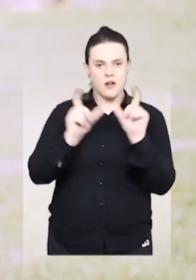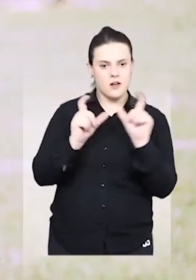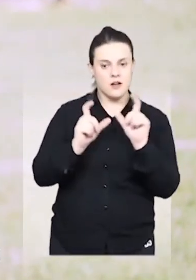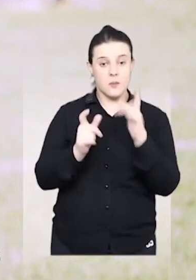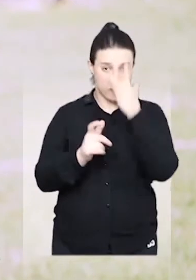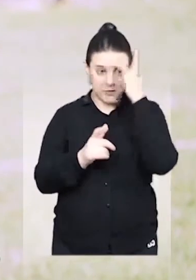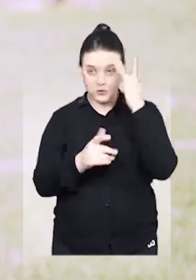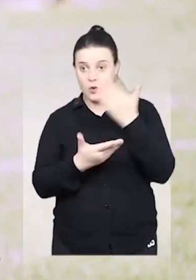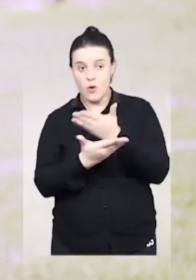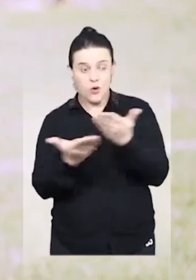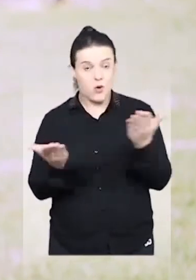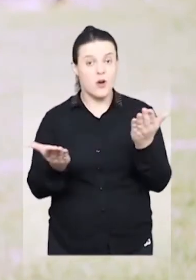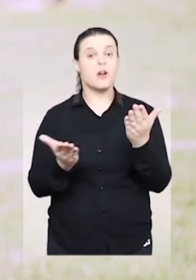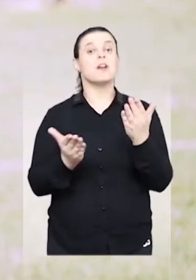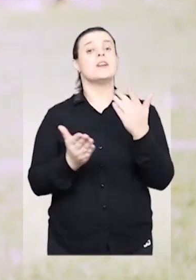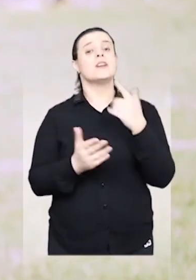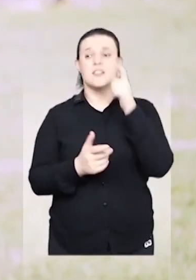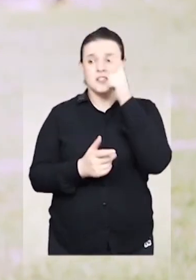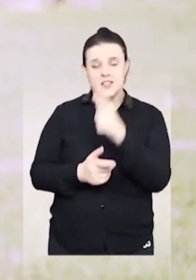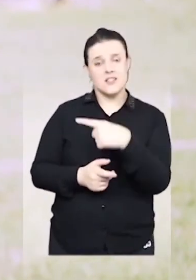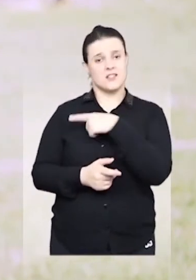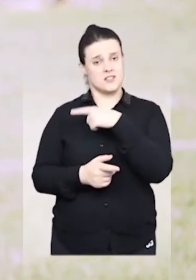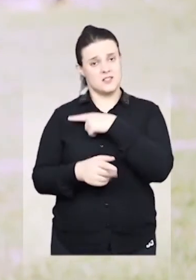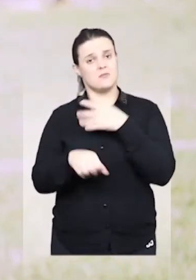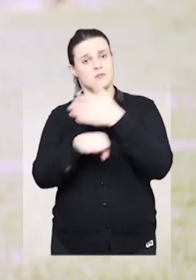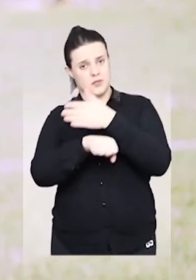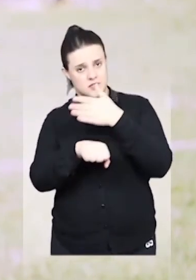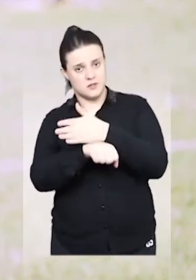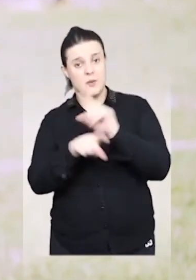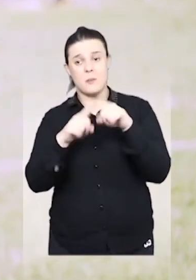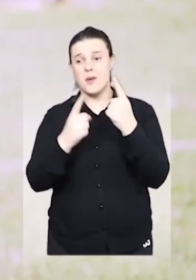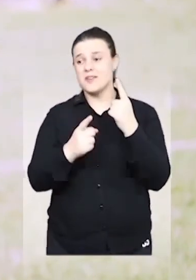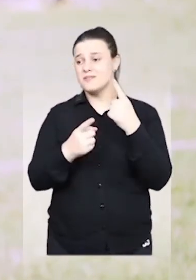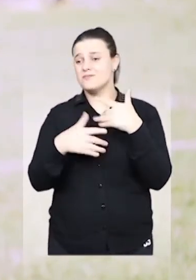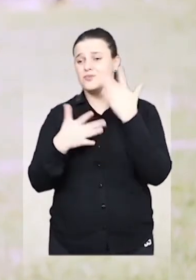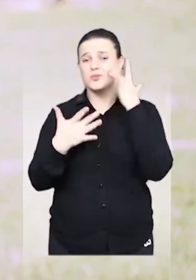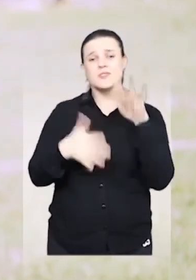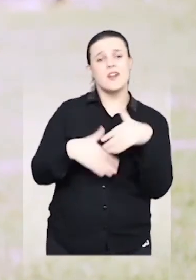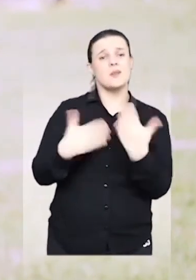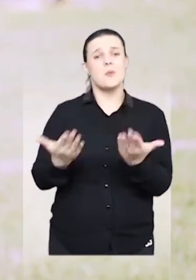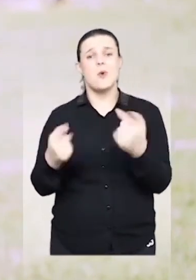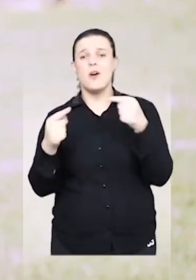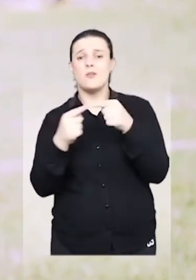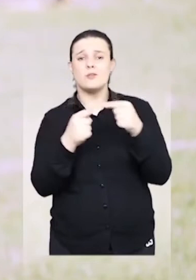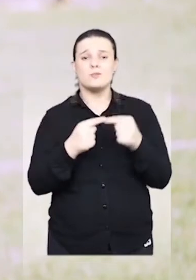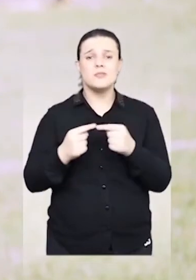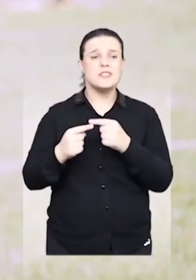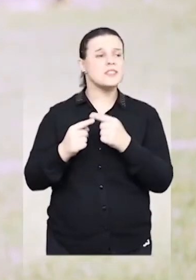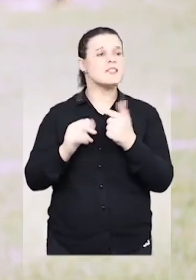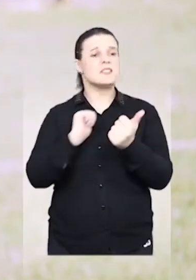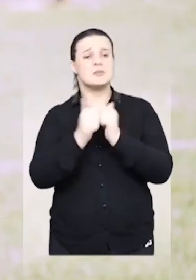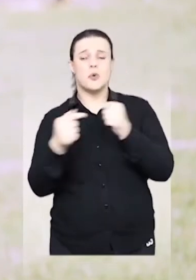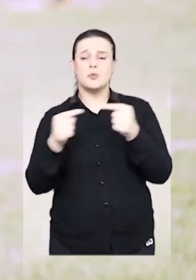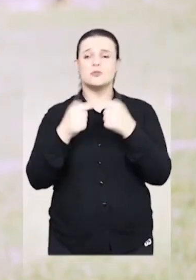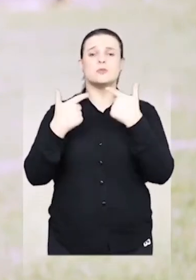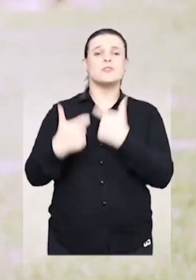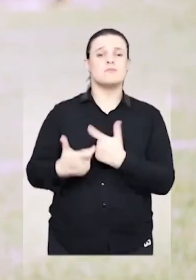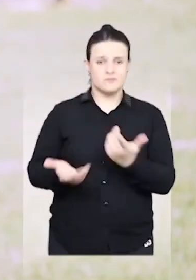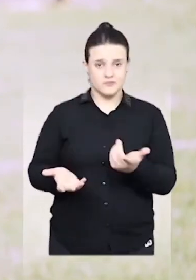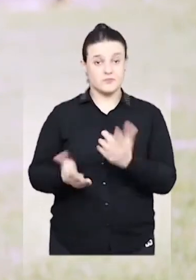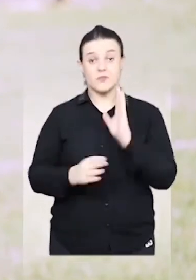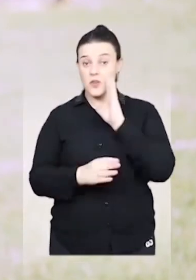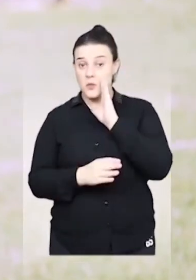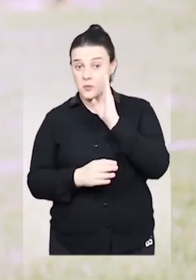despertar pessoas que tenham interesse em participar de alguma coisa, mas ainda não se encontraram dentro do mundo do esporte.